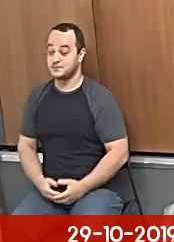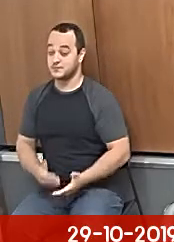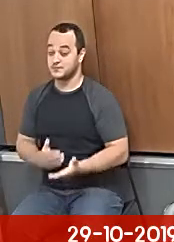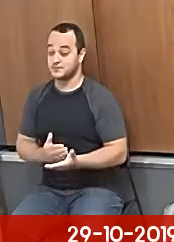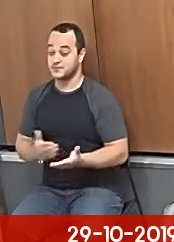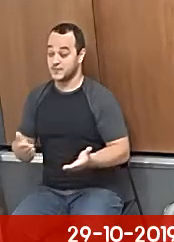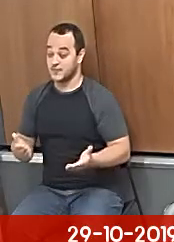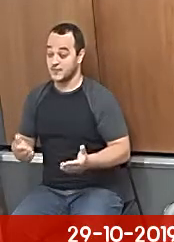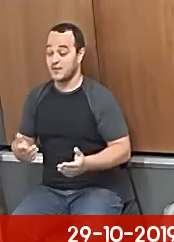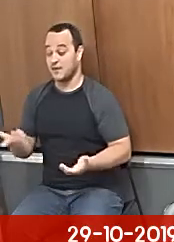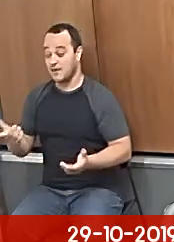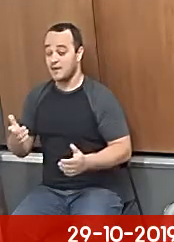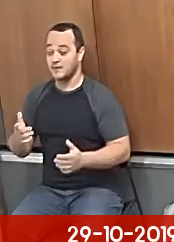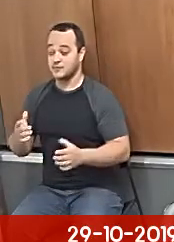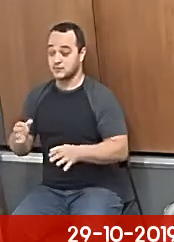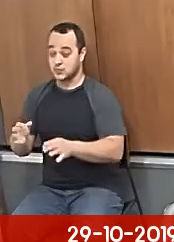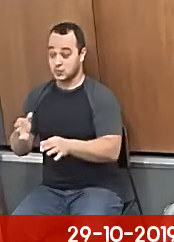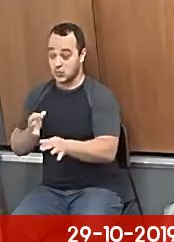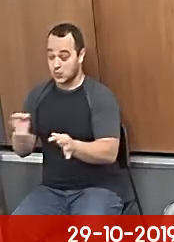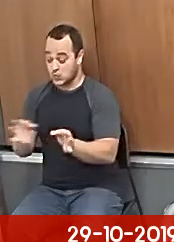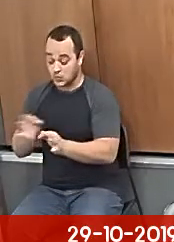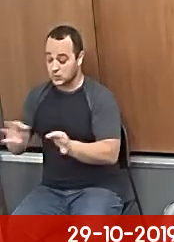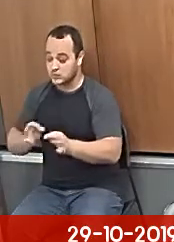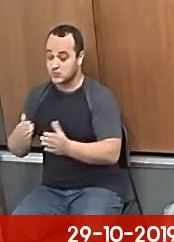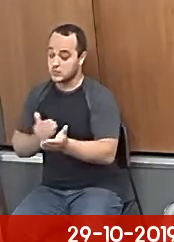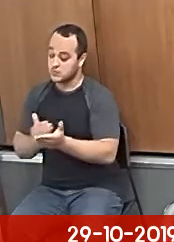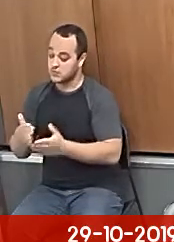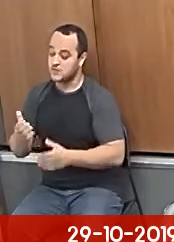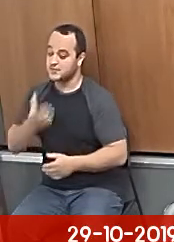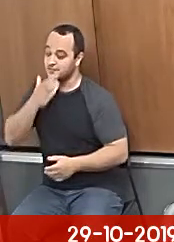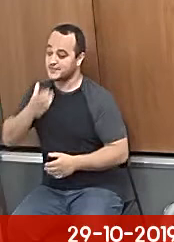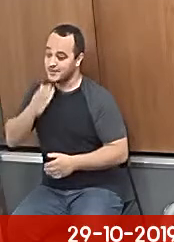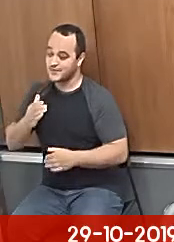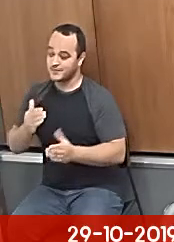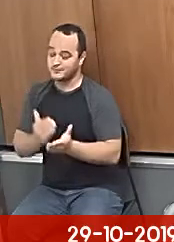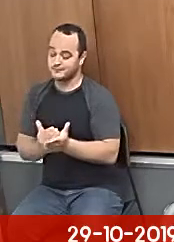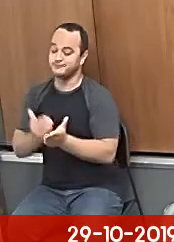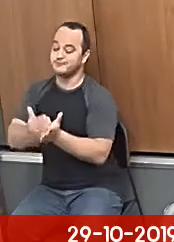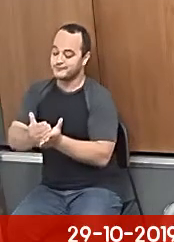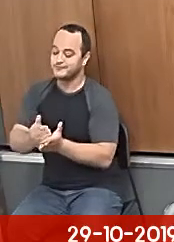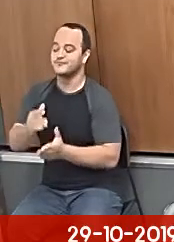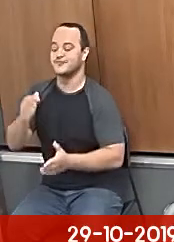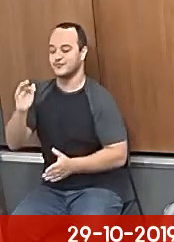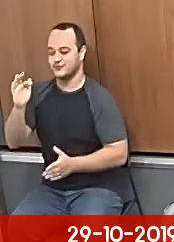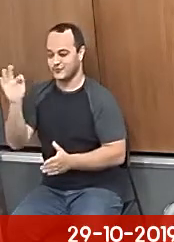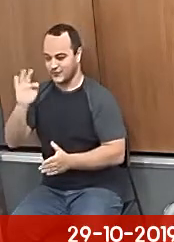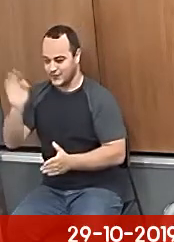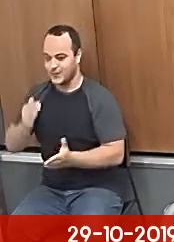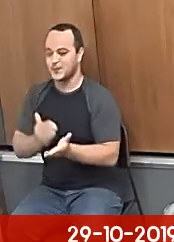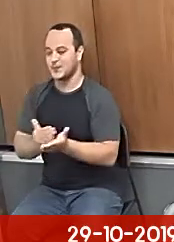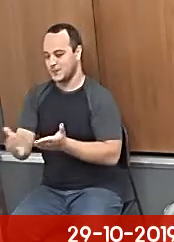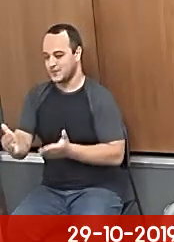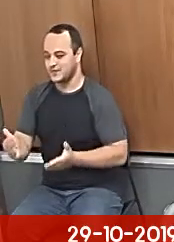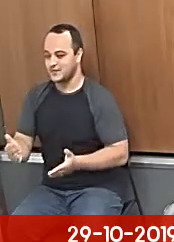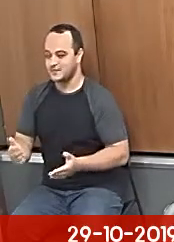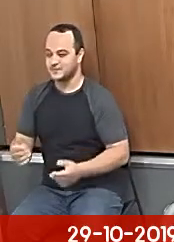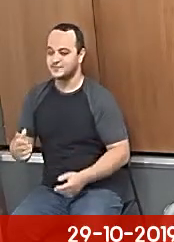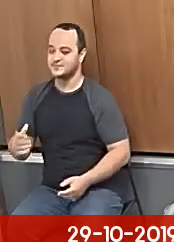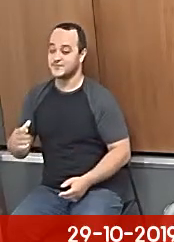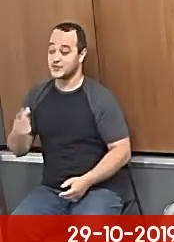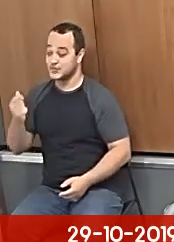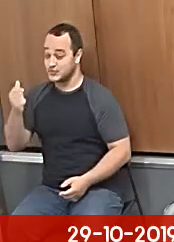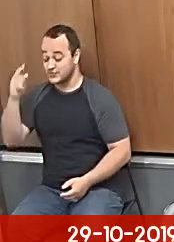adiou para fevereiro. E estamos buscando um apoio de entes privados para conseguir uma alimentação, uma marmitex,